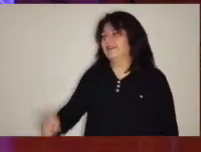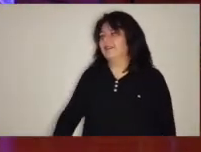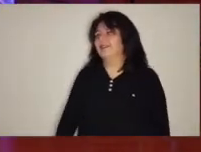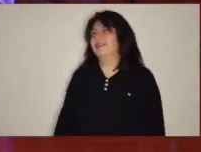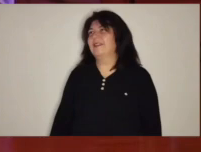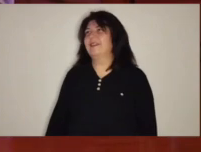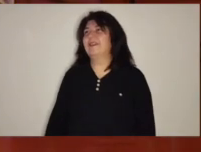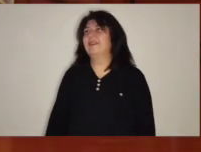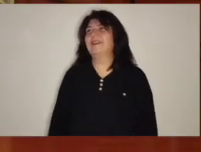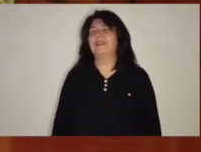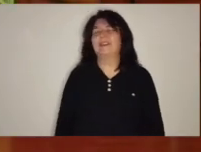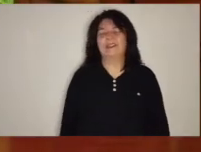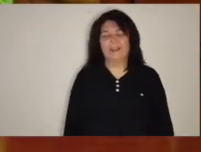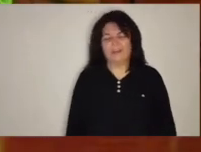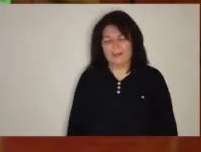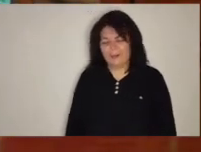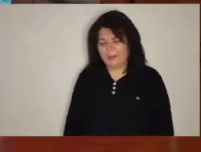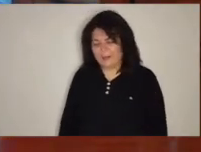santo,